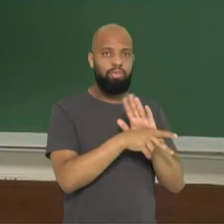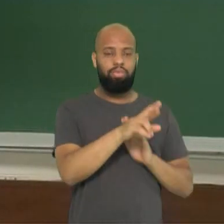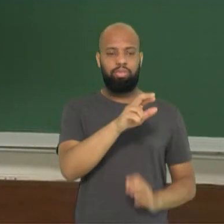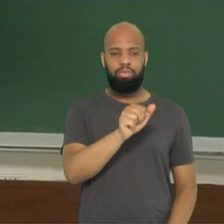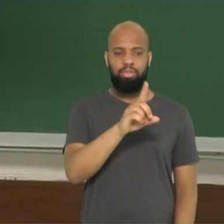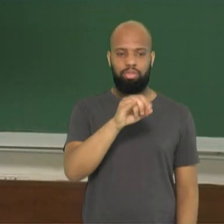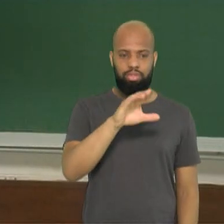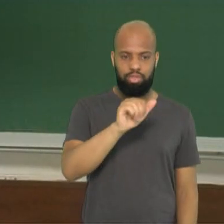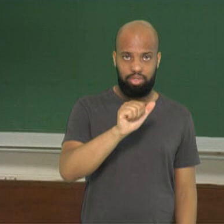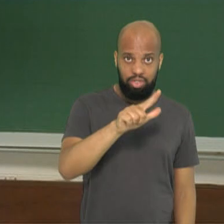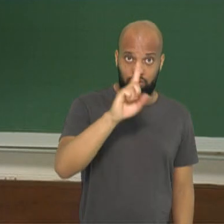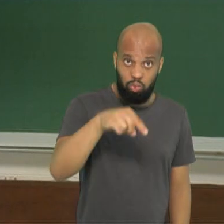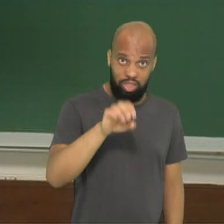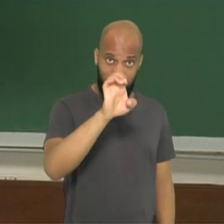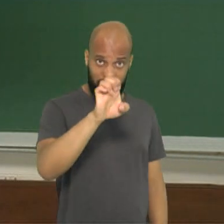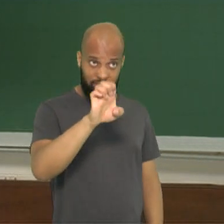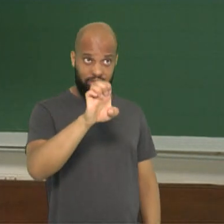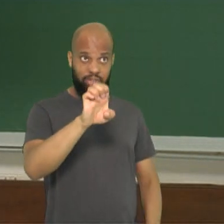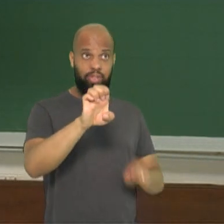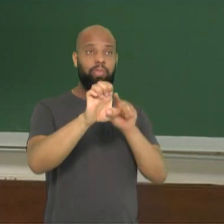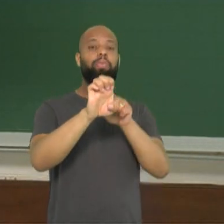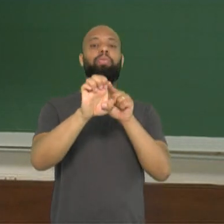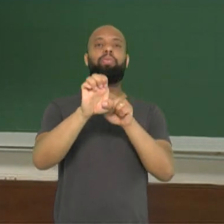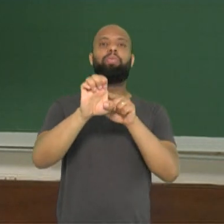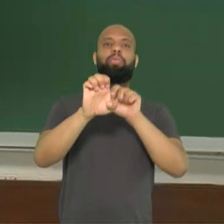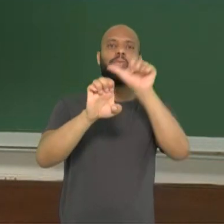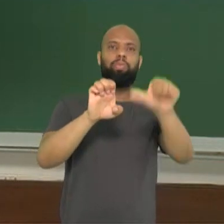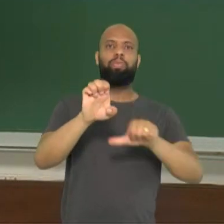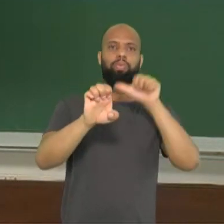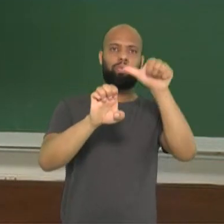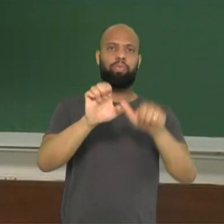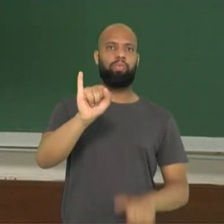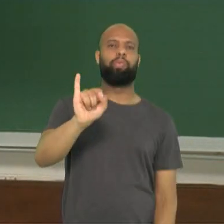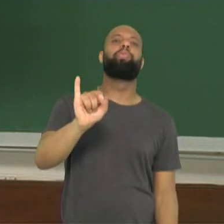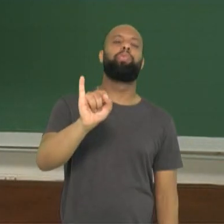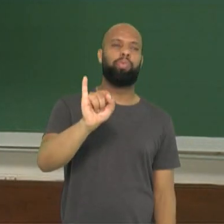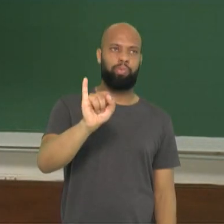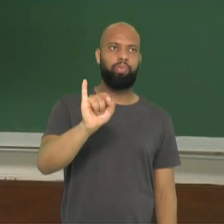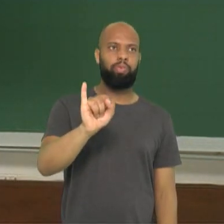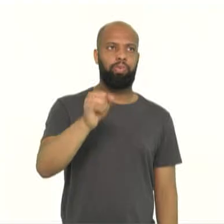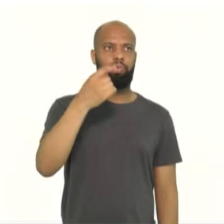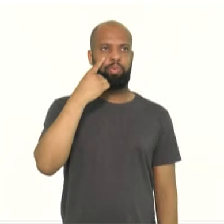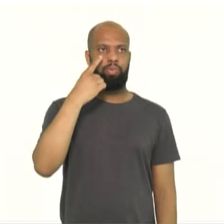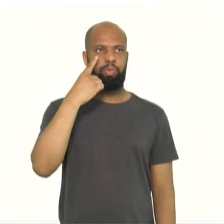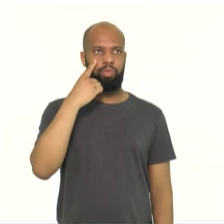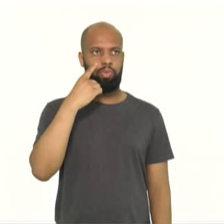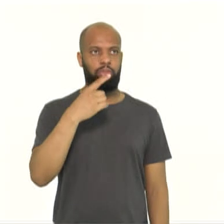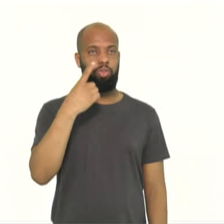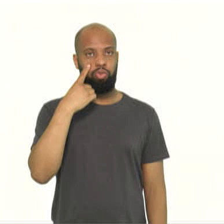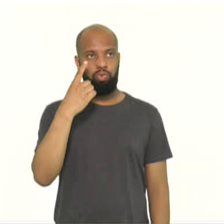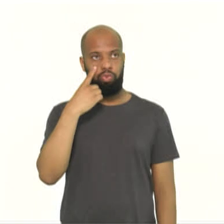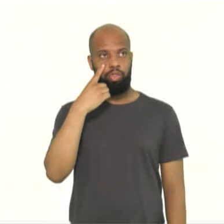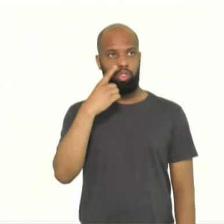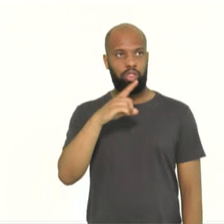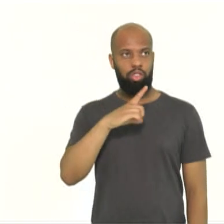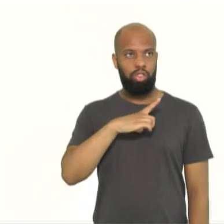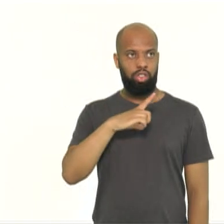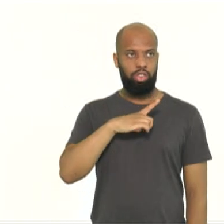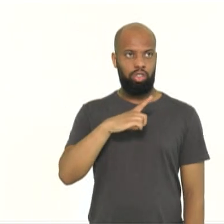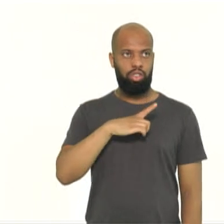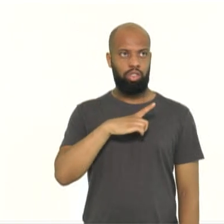é um E, você vai mudar pelo I, pela letra I, como ficou aqui, ó, diciendo,